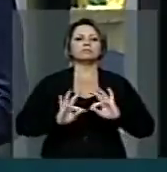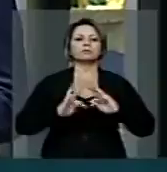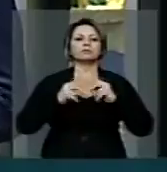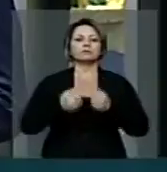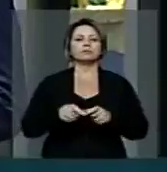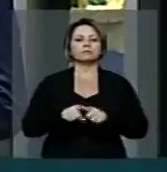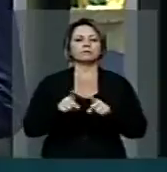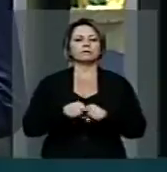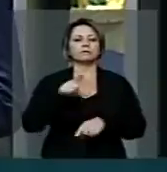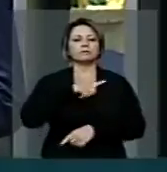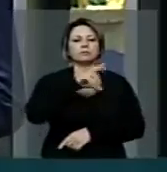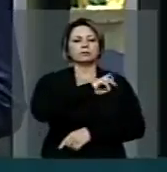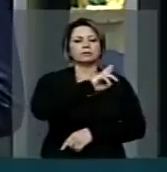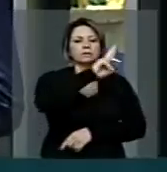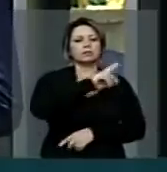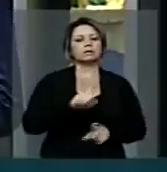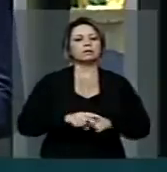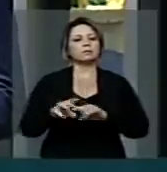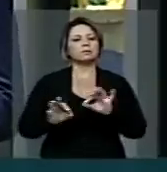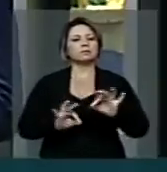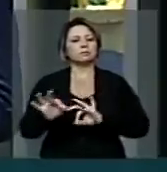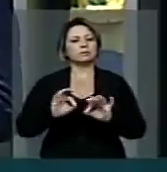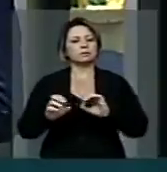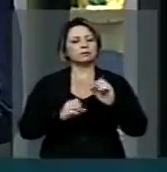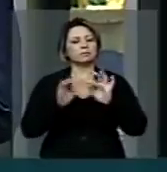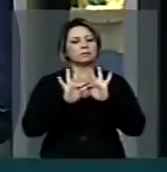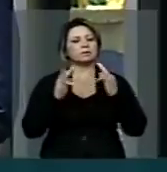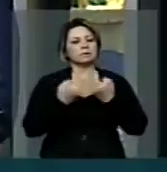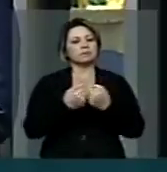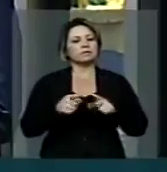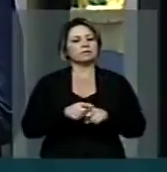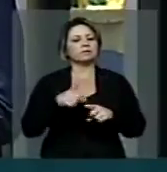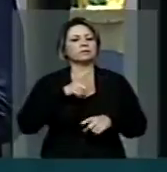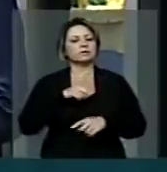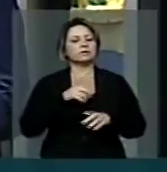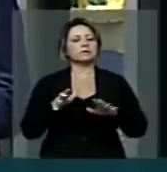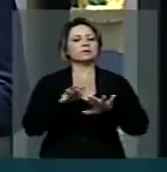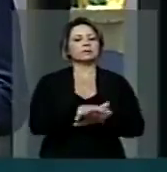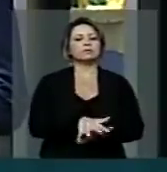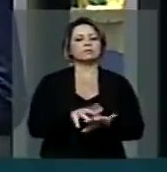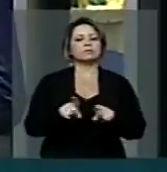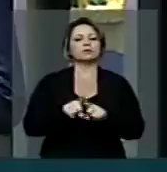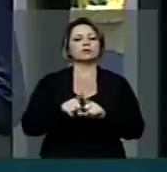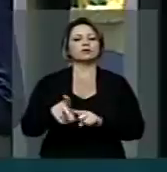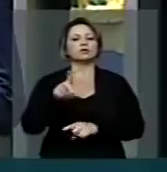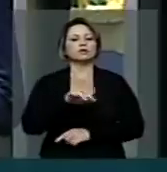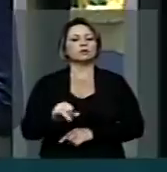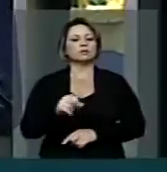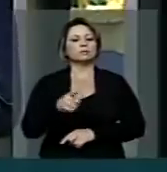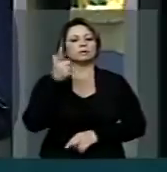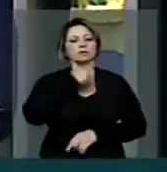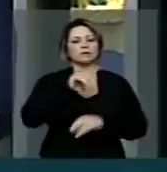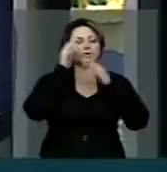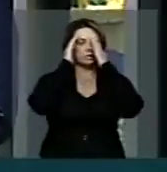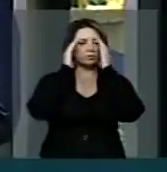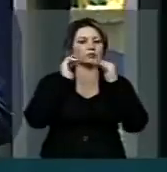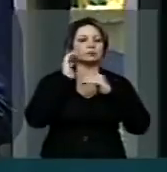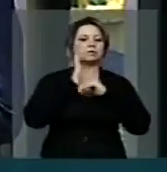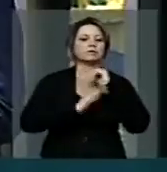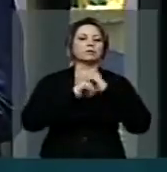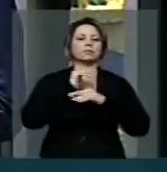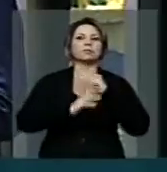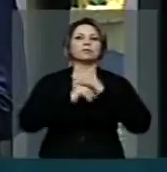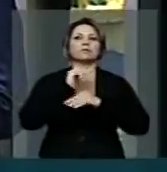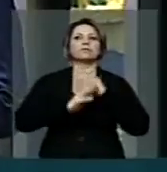mais responsabilidade, para que as famílias se integrem, para que os alunos respeitem os